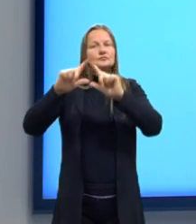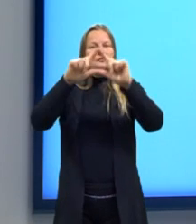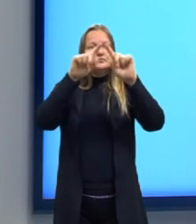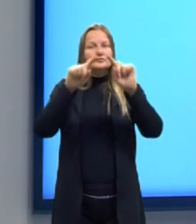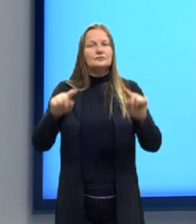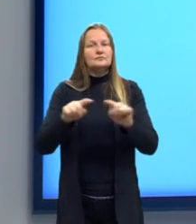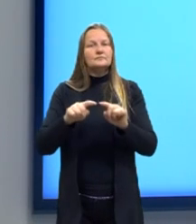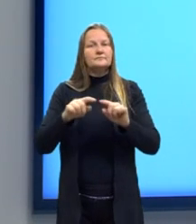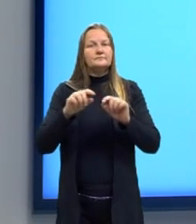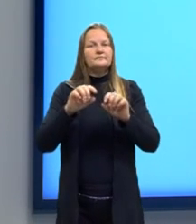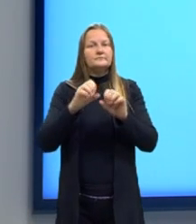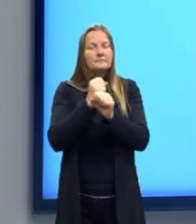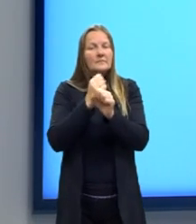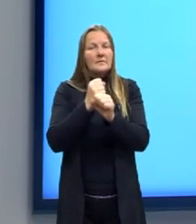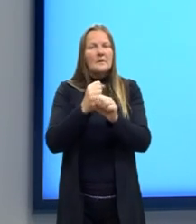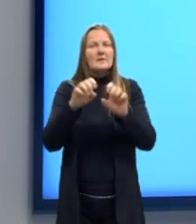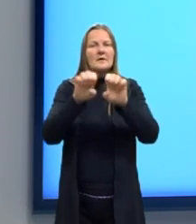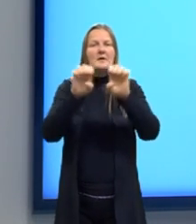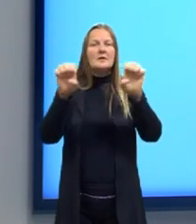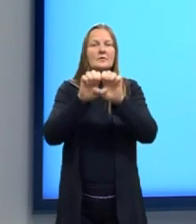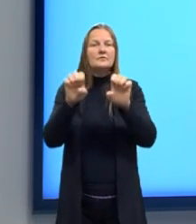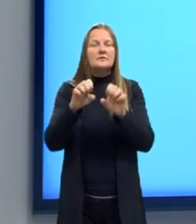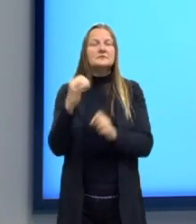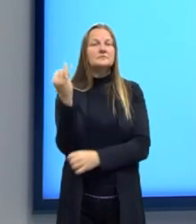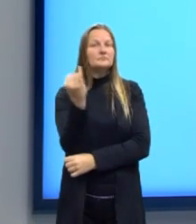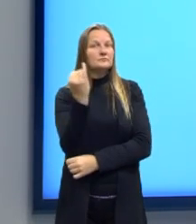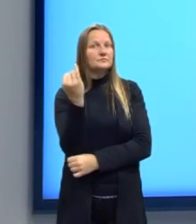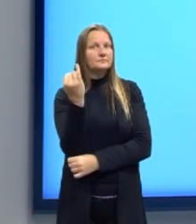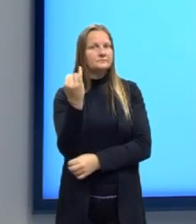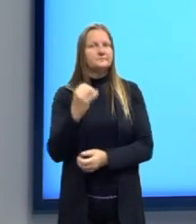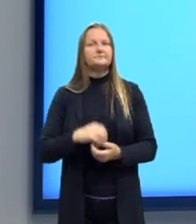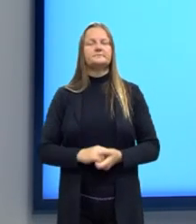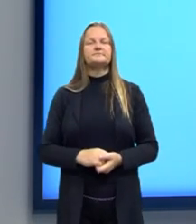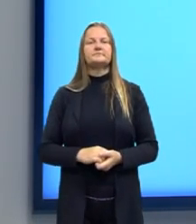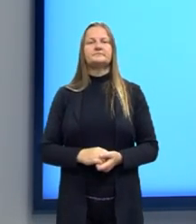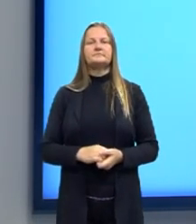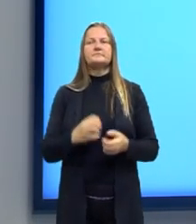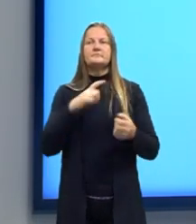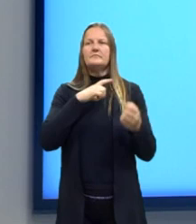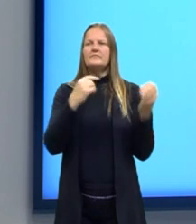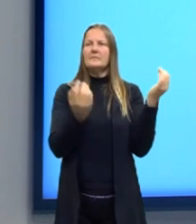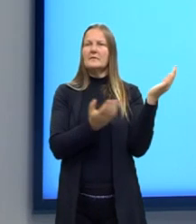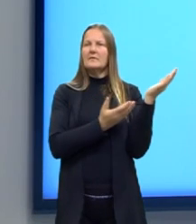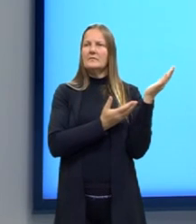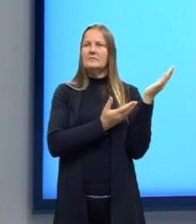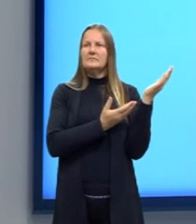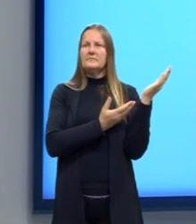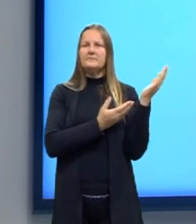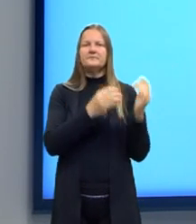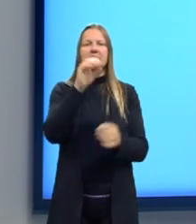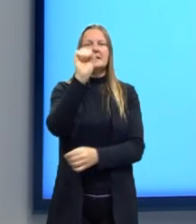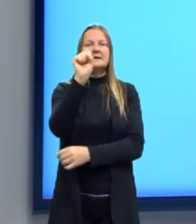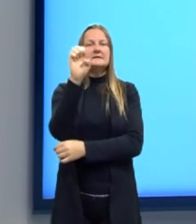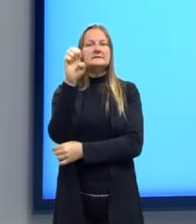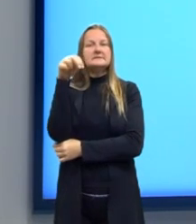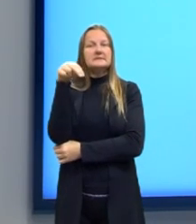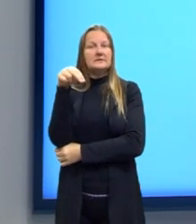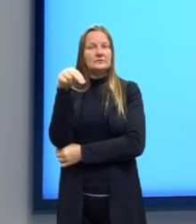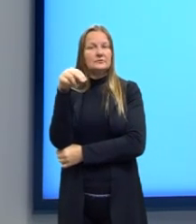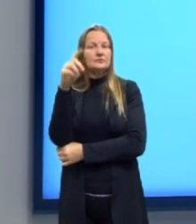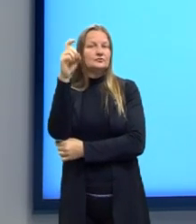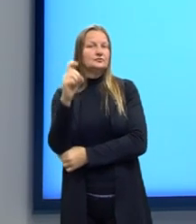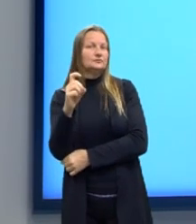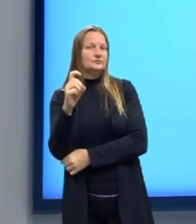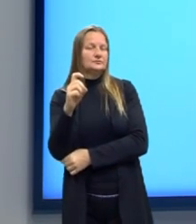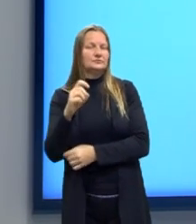que são chamadas de equações fundamentais então nós temos o seno de x considerando